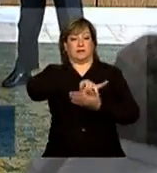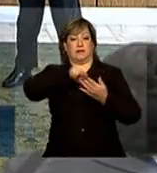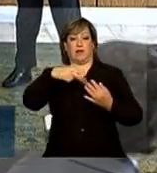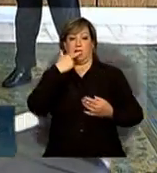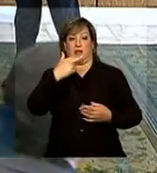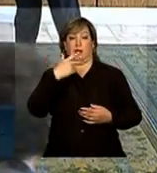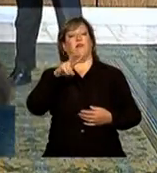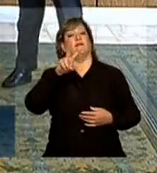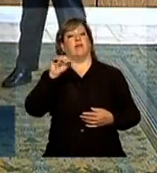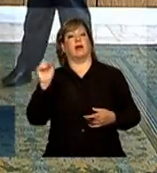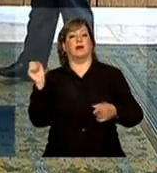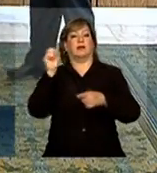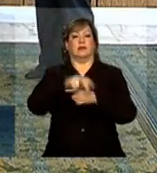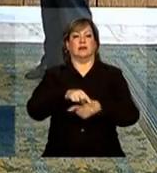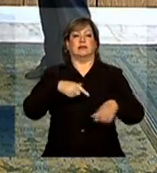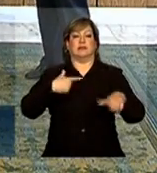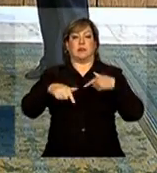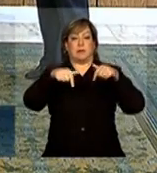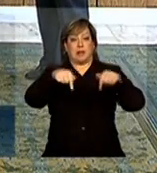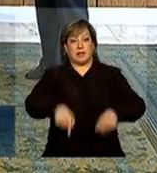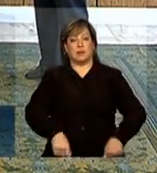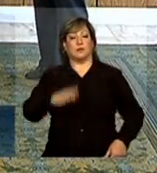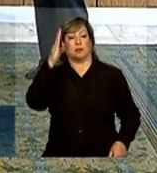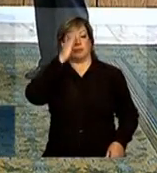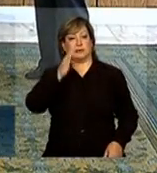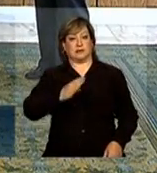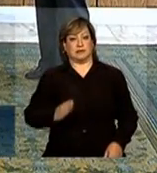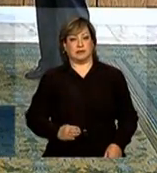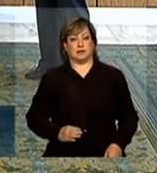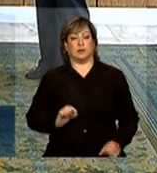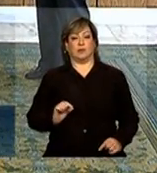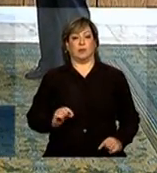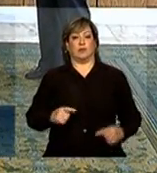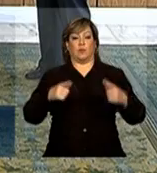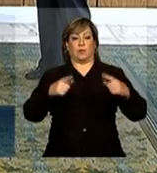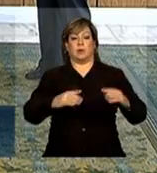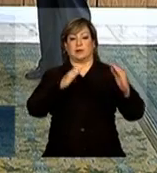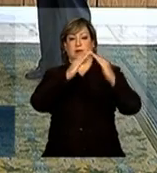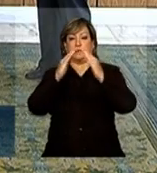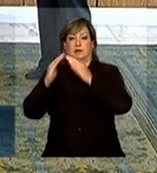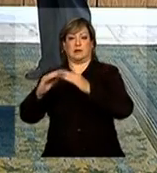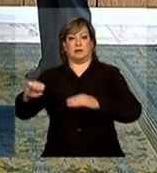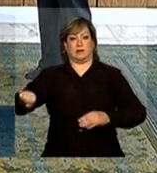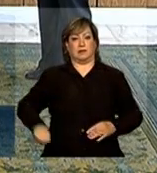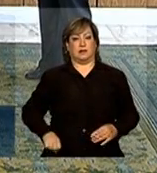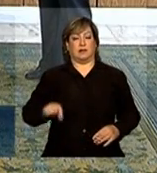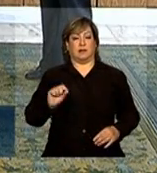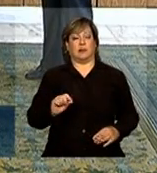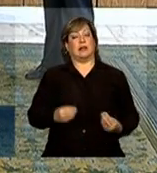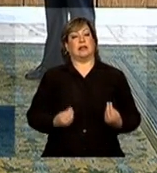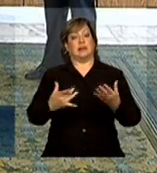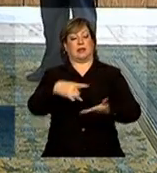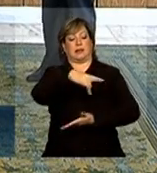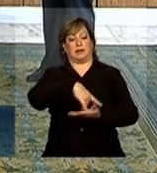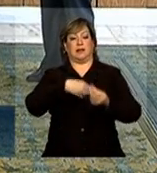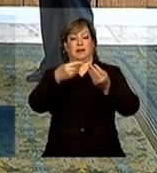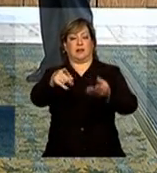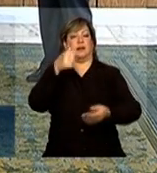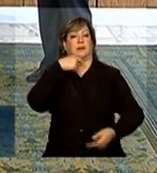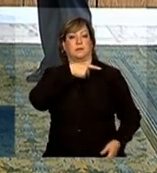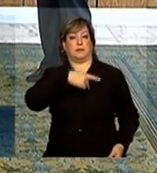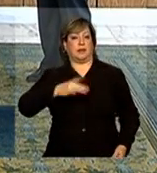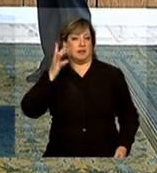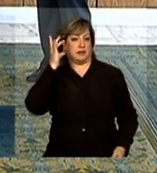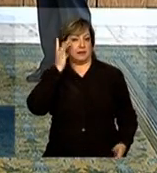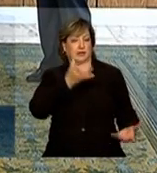estrangeiros que vão, então, servir no Brasil e eles entregam suas credenciais à presidenta Dilma Rousseff.